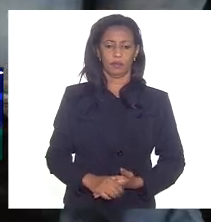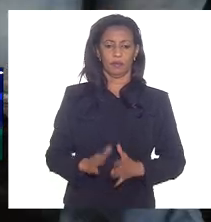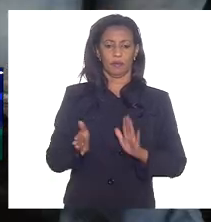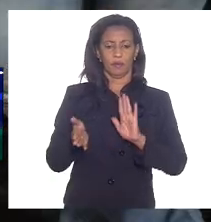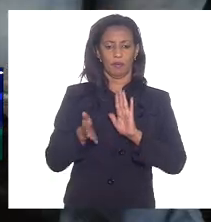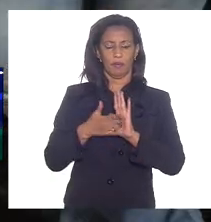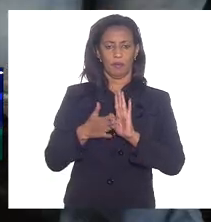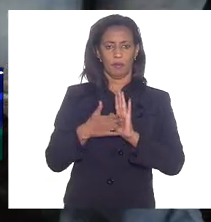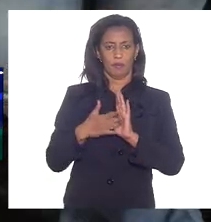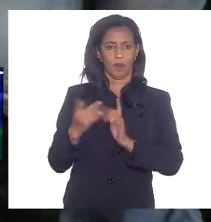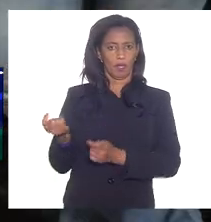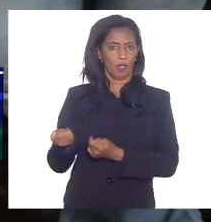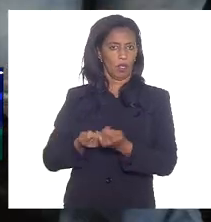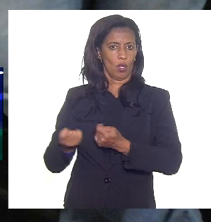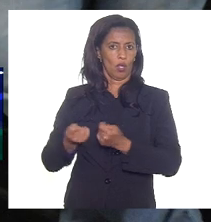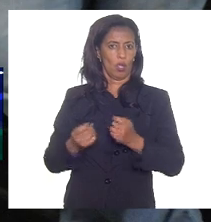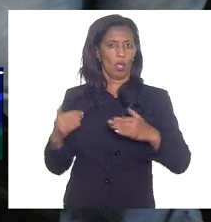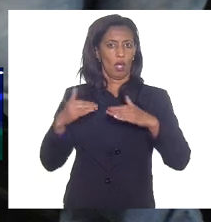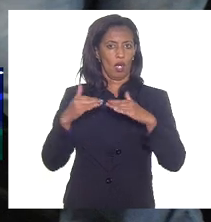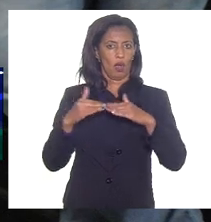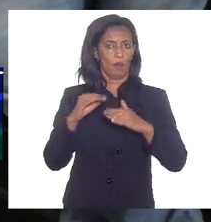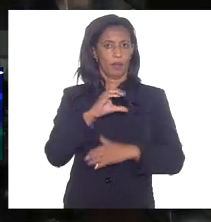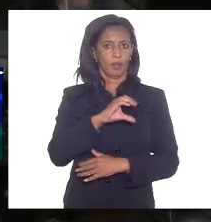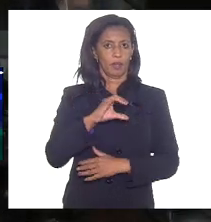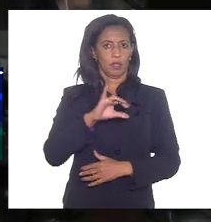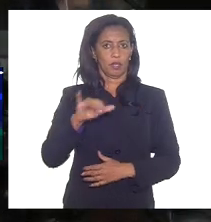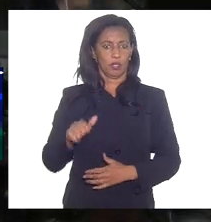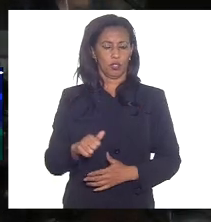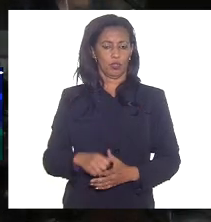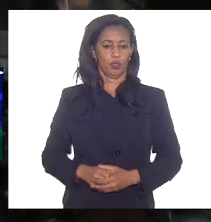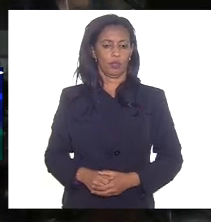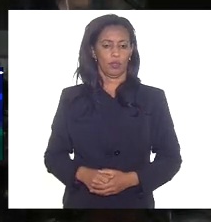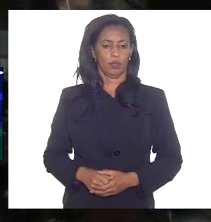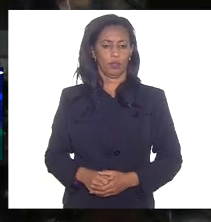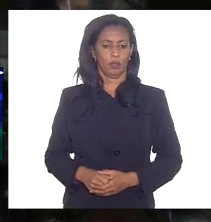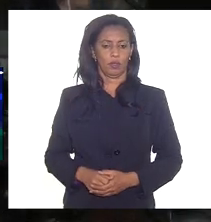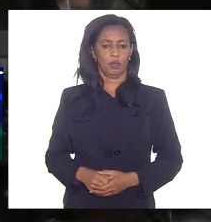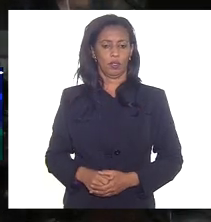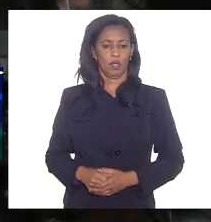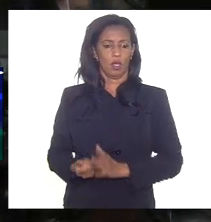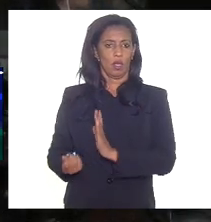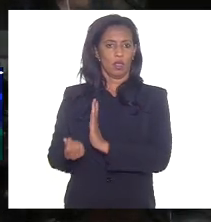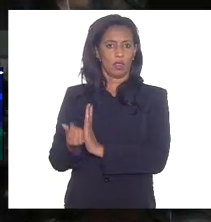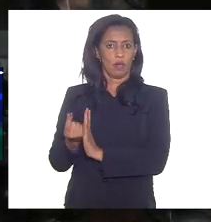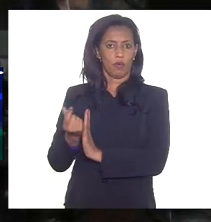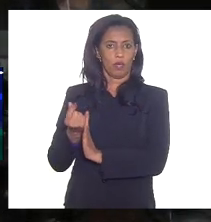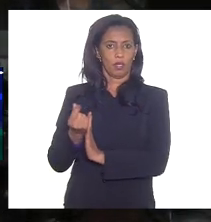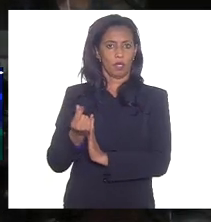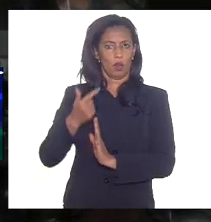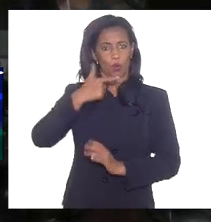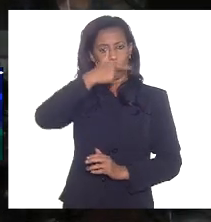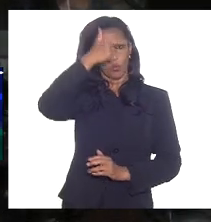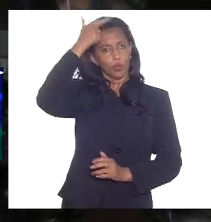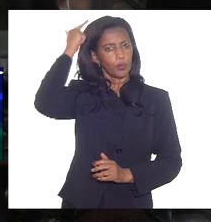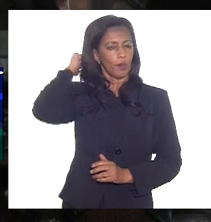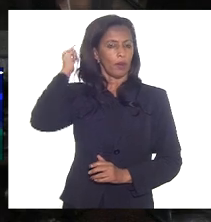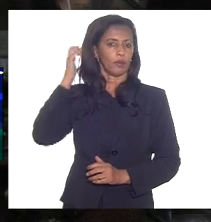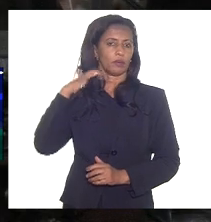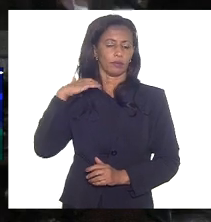Parecer da Comissão de Economia acompanha a CCJ, presidente. Pela Comissão de Tributação, deputado Luiz Paulo.